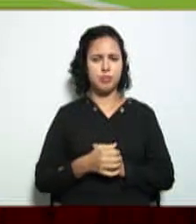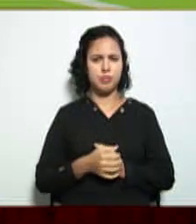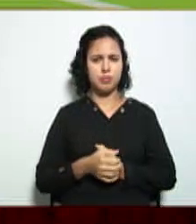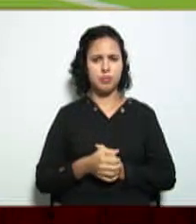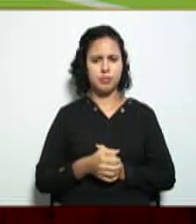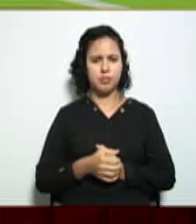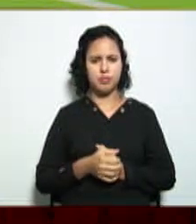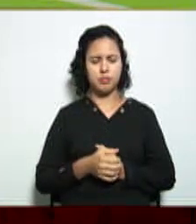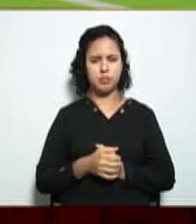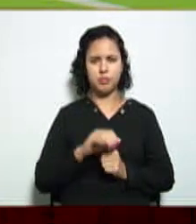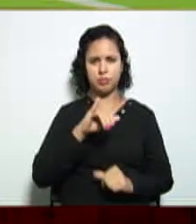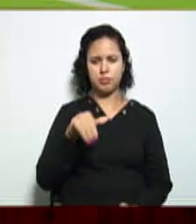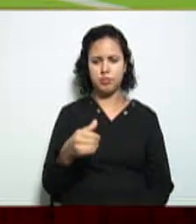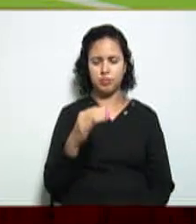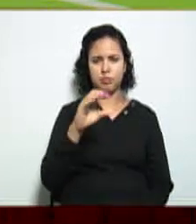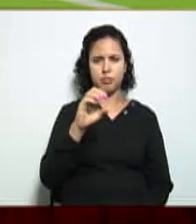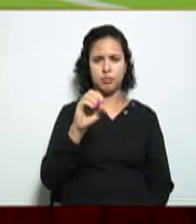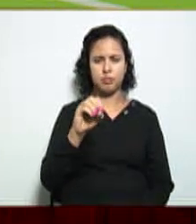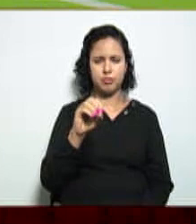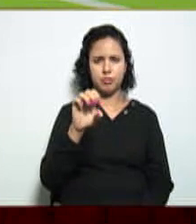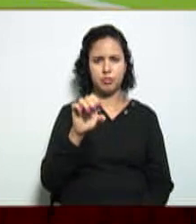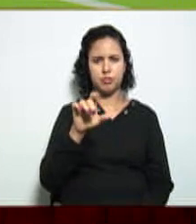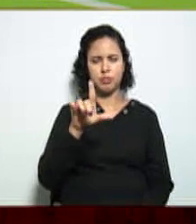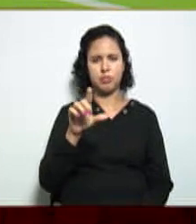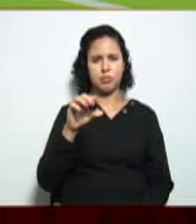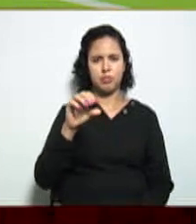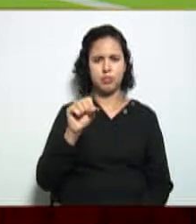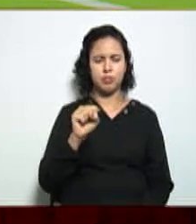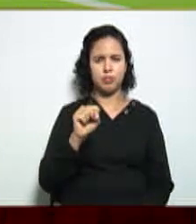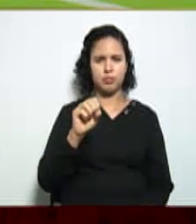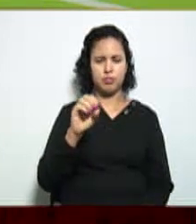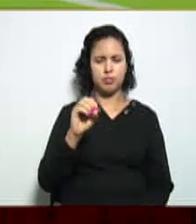do Joelson, né, ele falou que